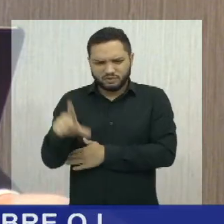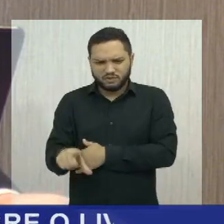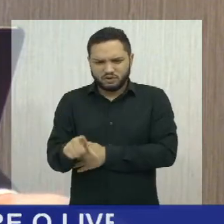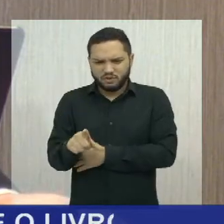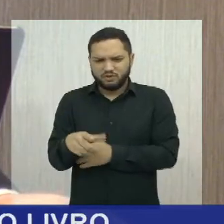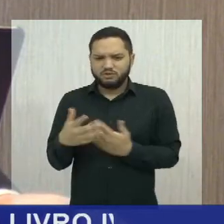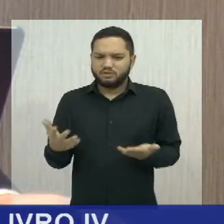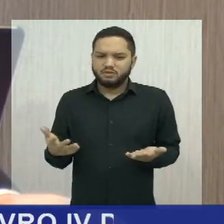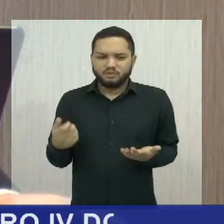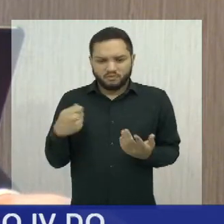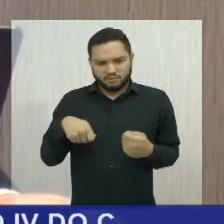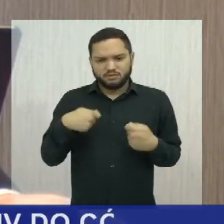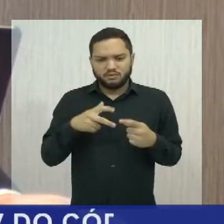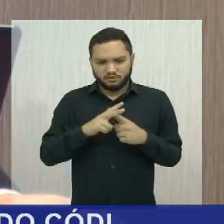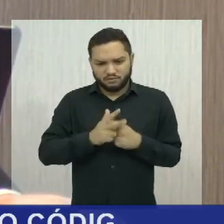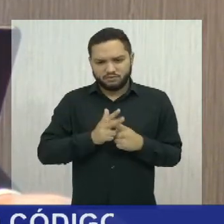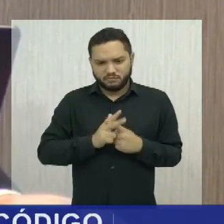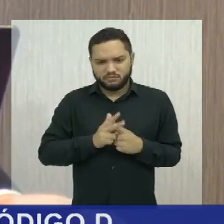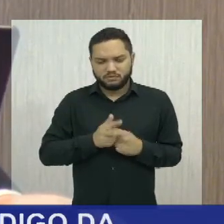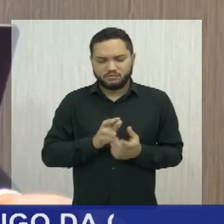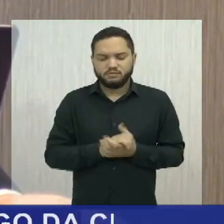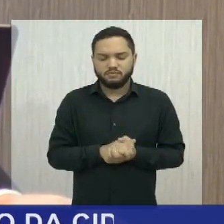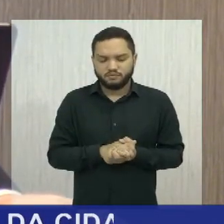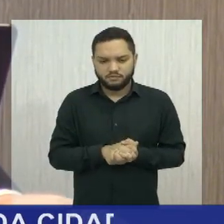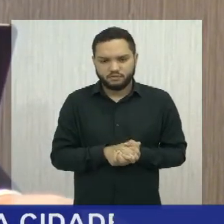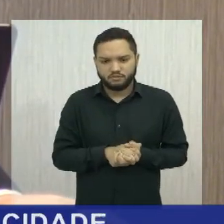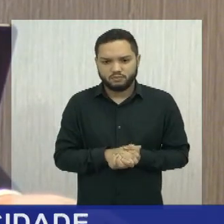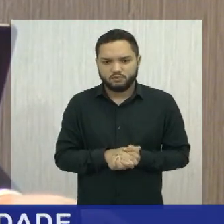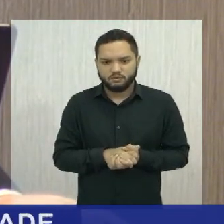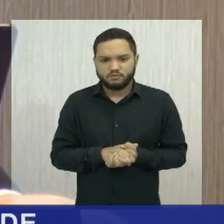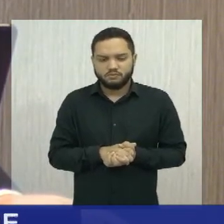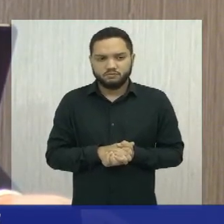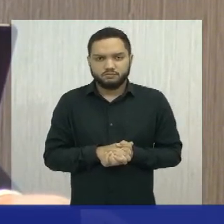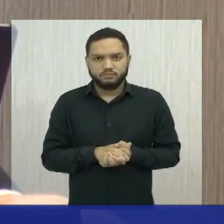gente precisa rever esse ponto.